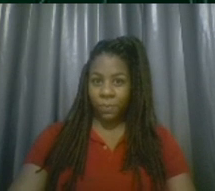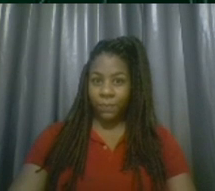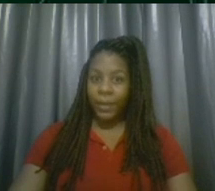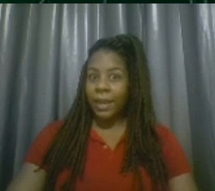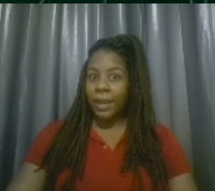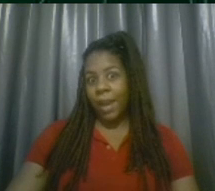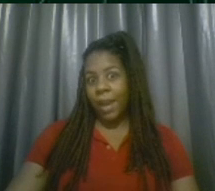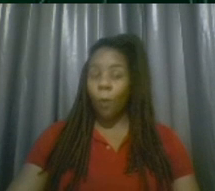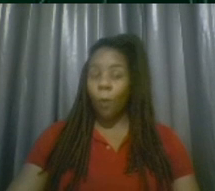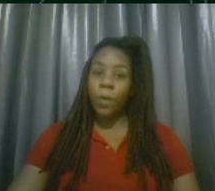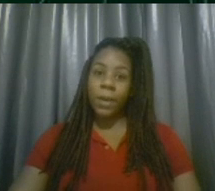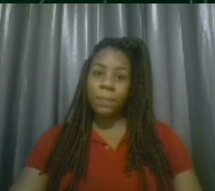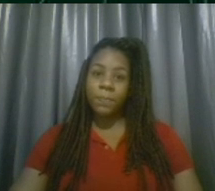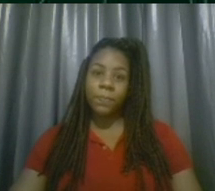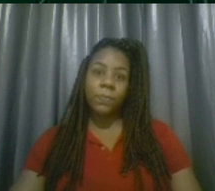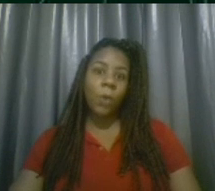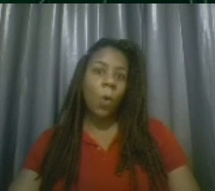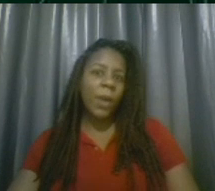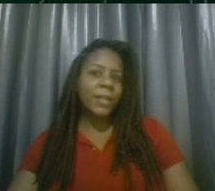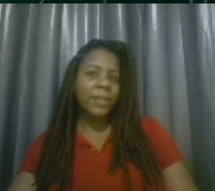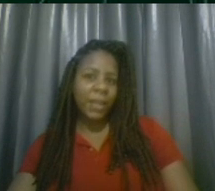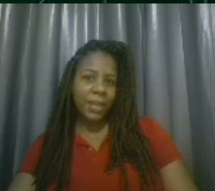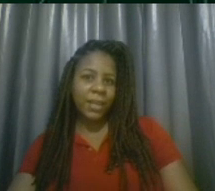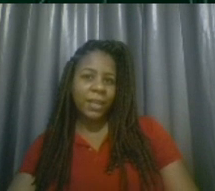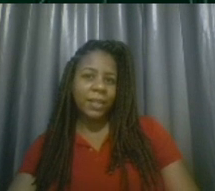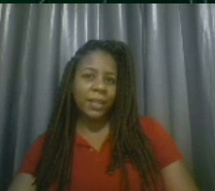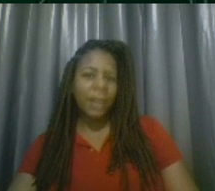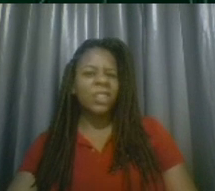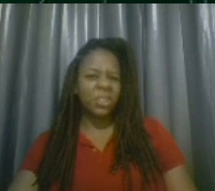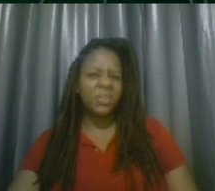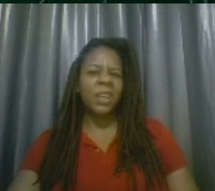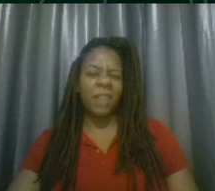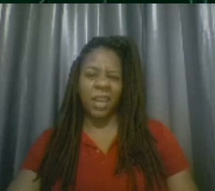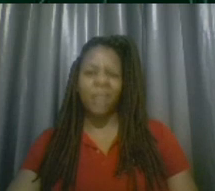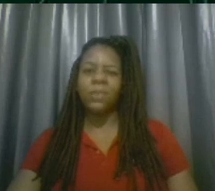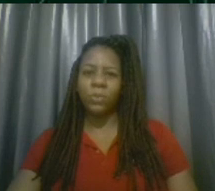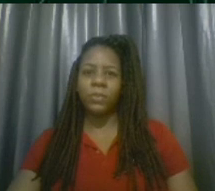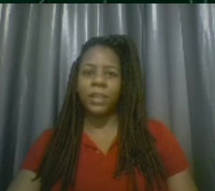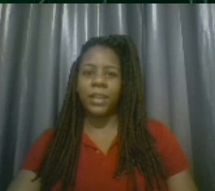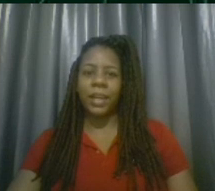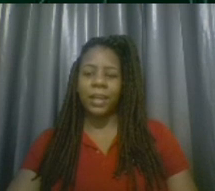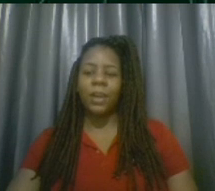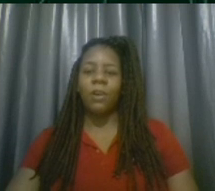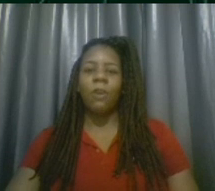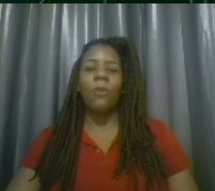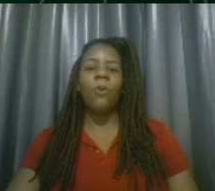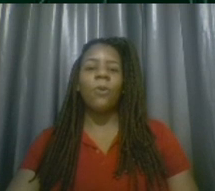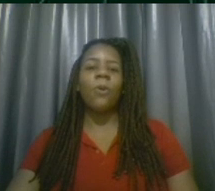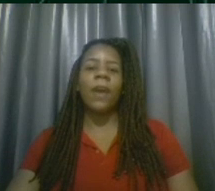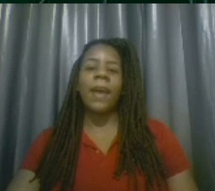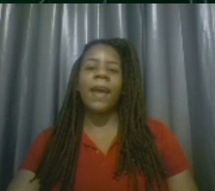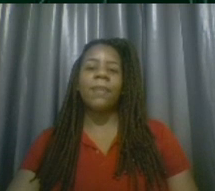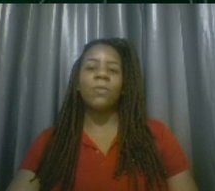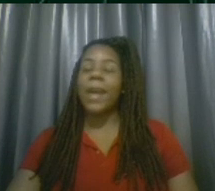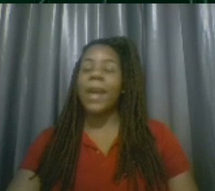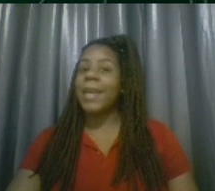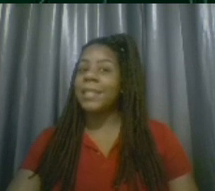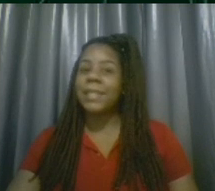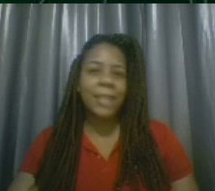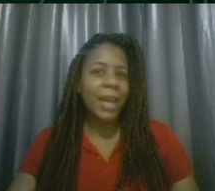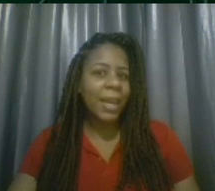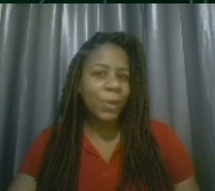acham? É com i ou é sem i? A gente fica naquela dúvida, né? O correto